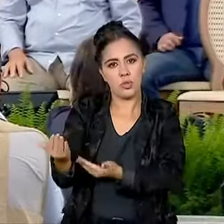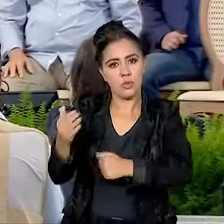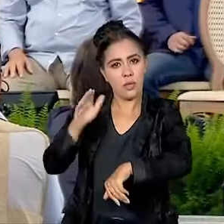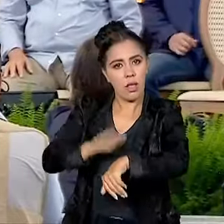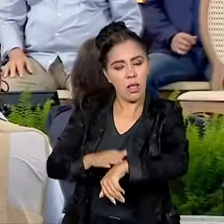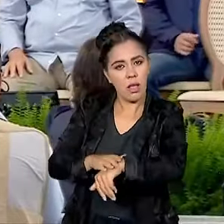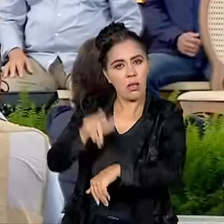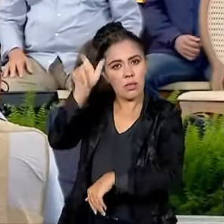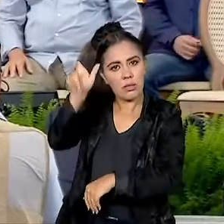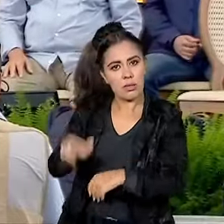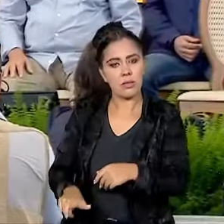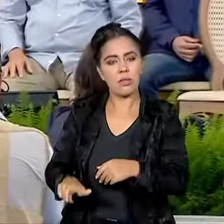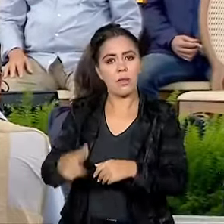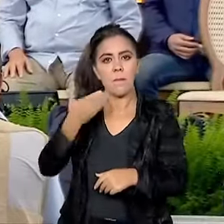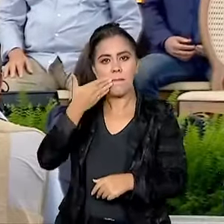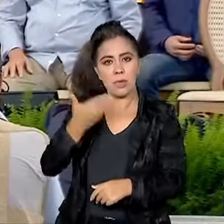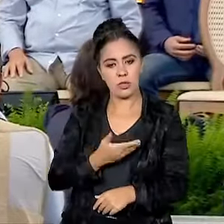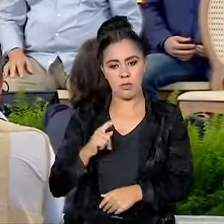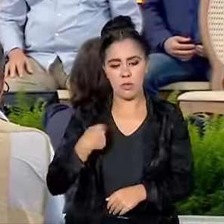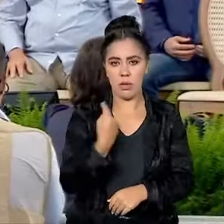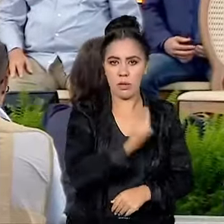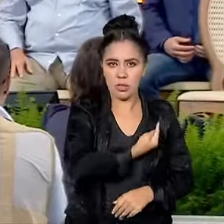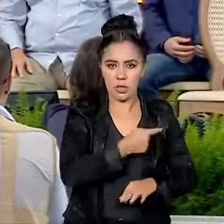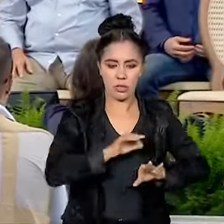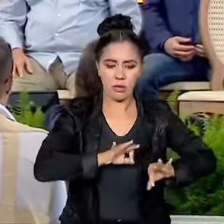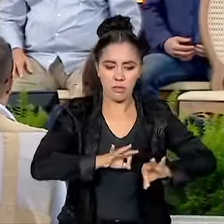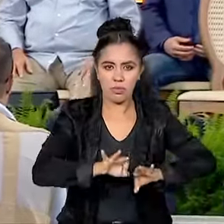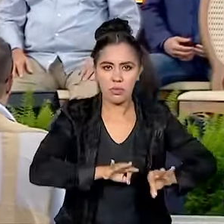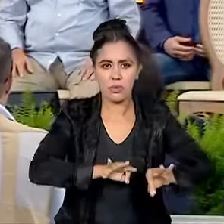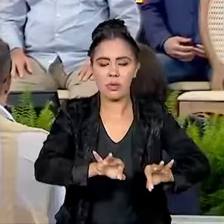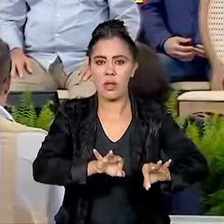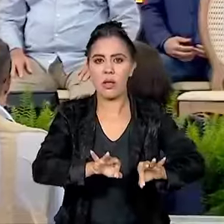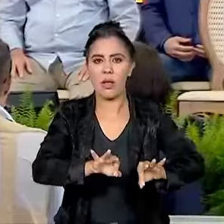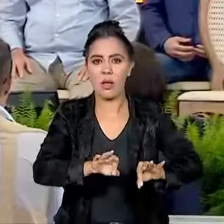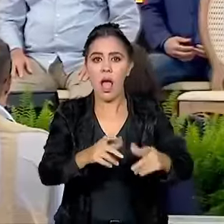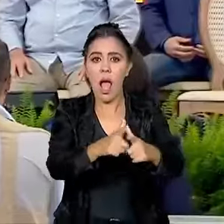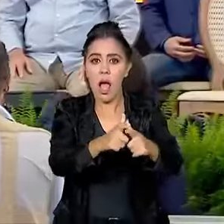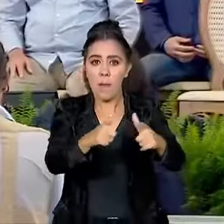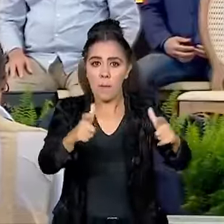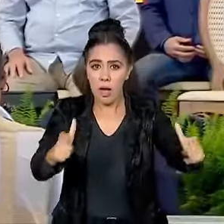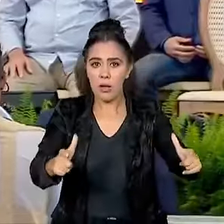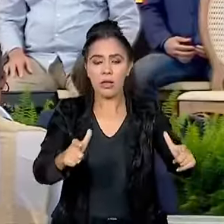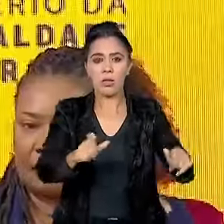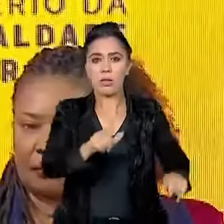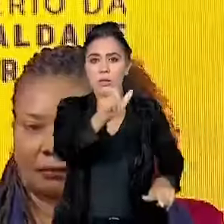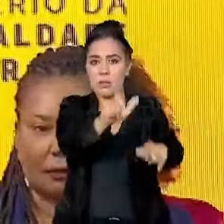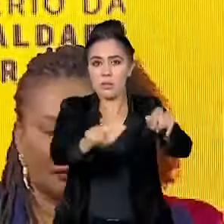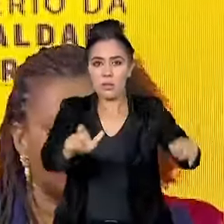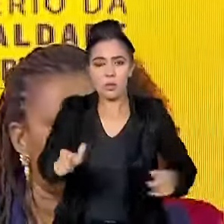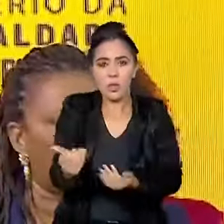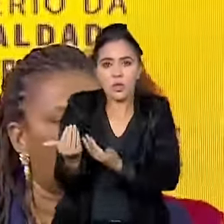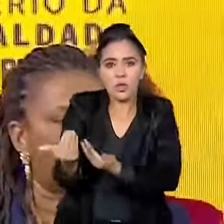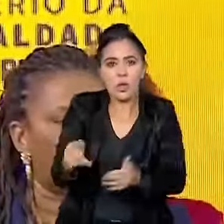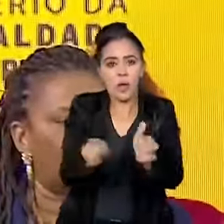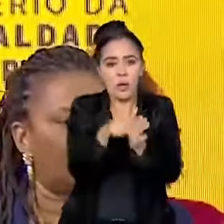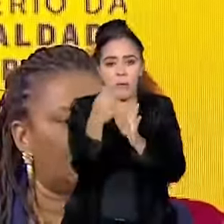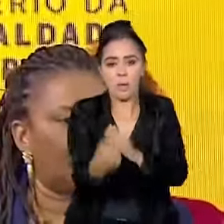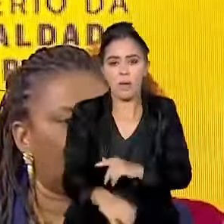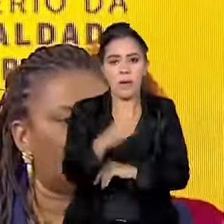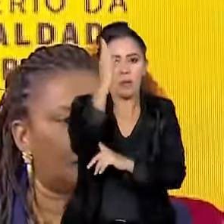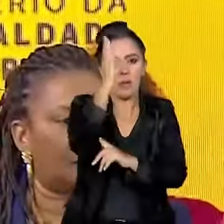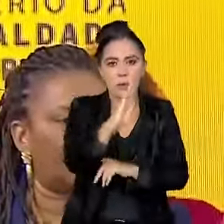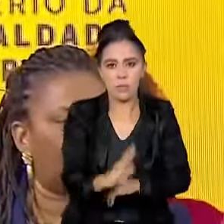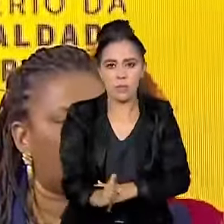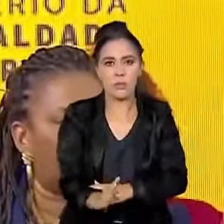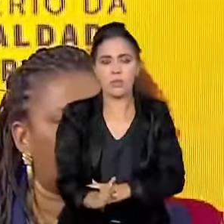determinou que nós fizéssemos. A maioria imensa da juventude do Brasil rejeitou